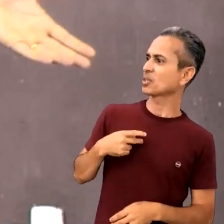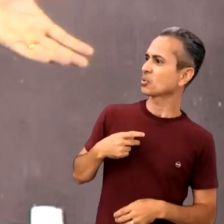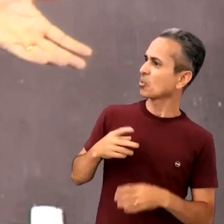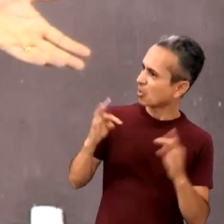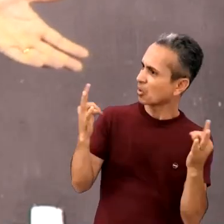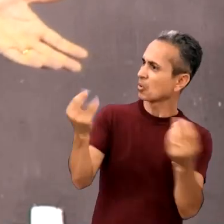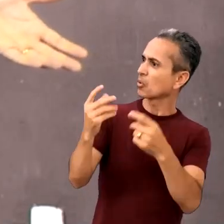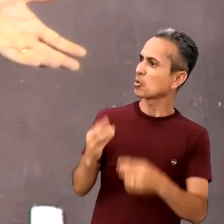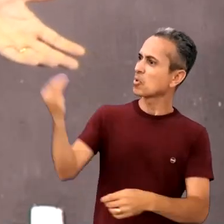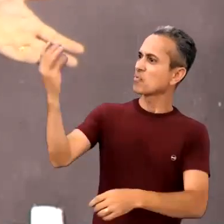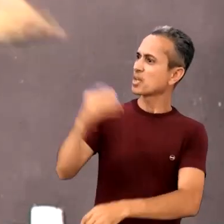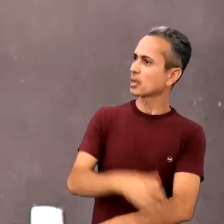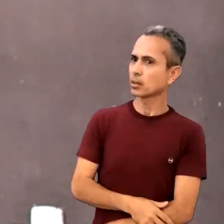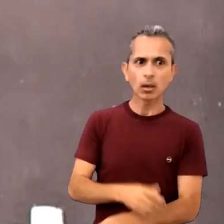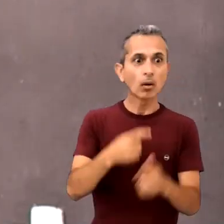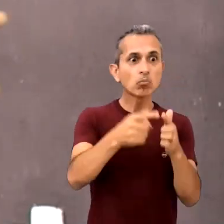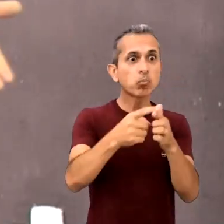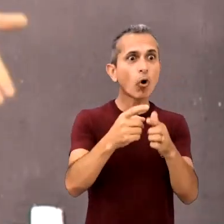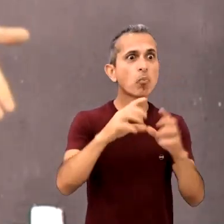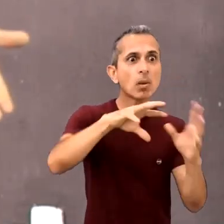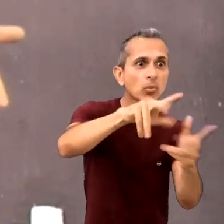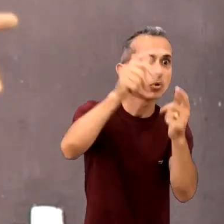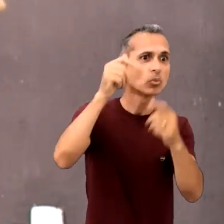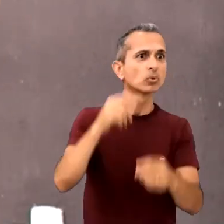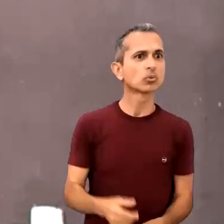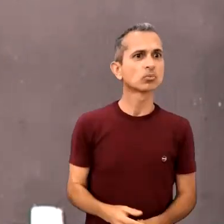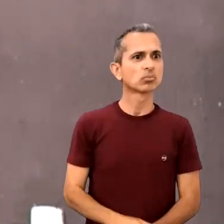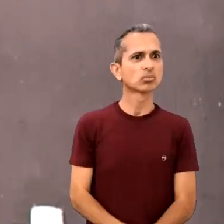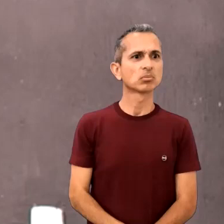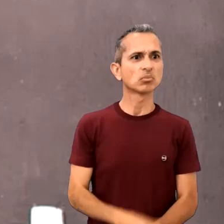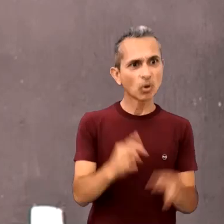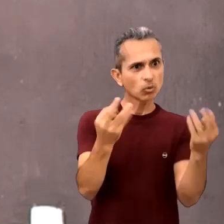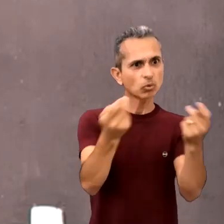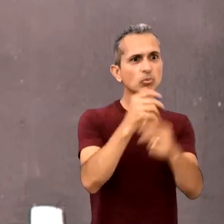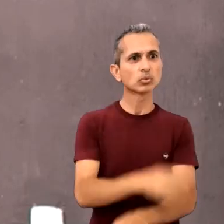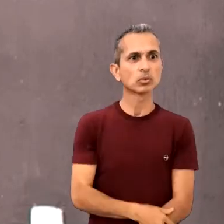você não é todo mundo. Você é um crente em Cristo Jesus.